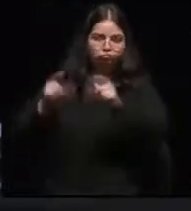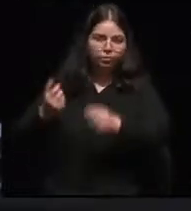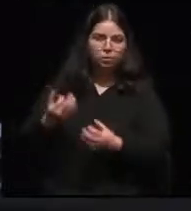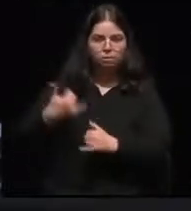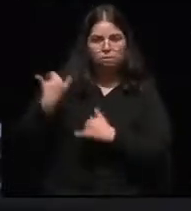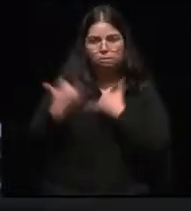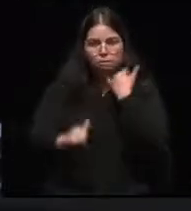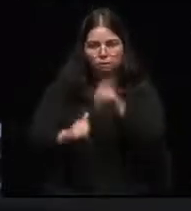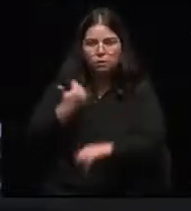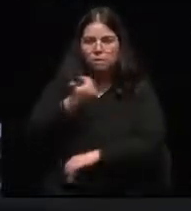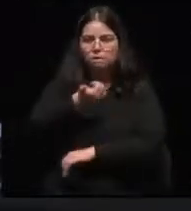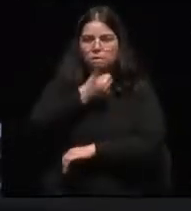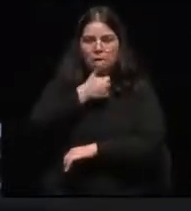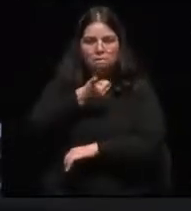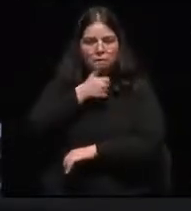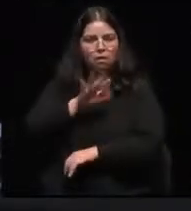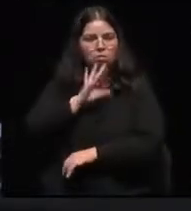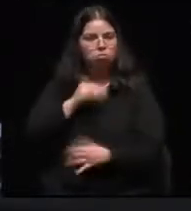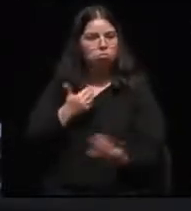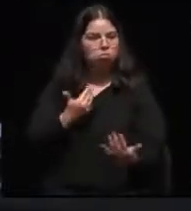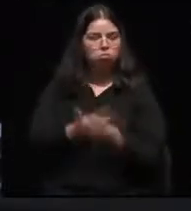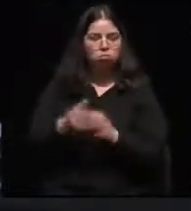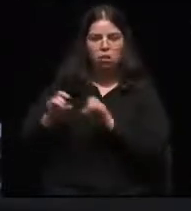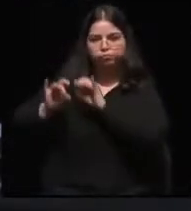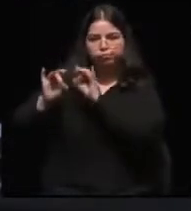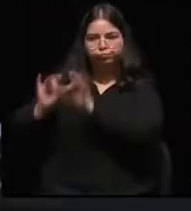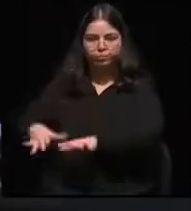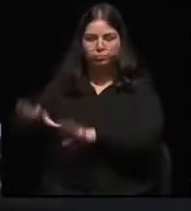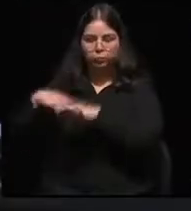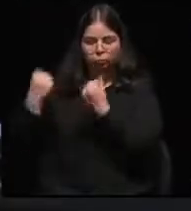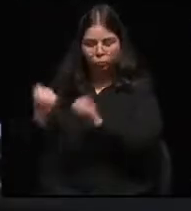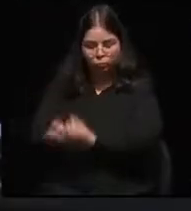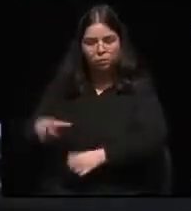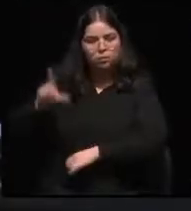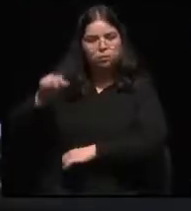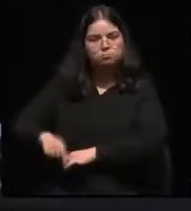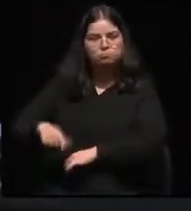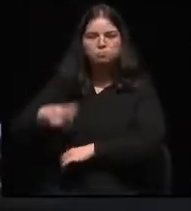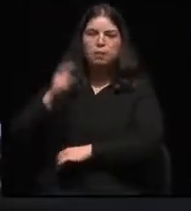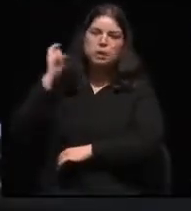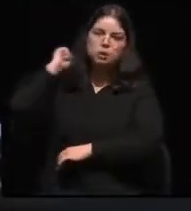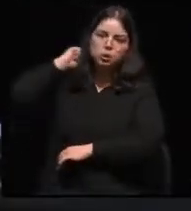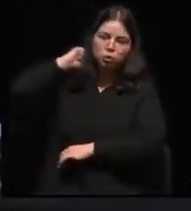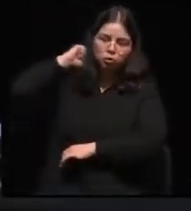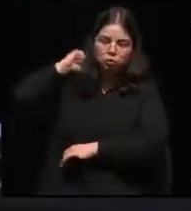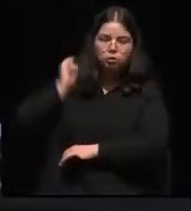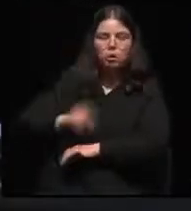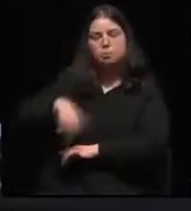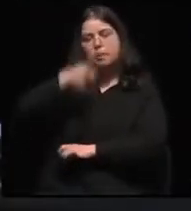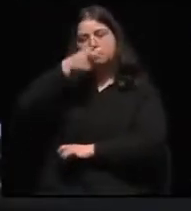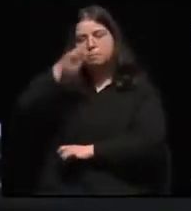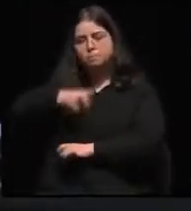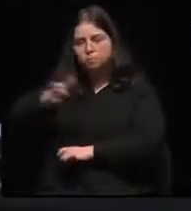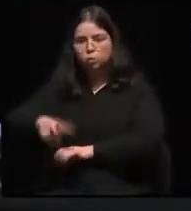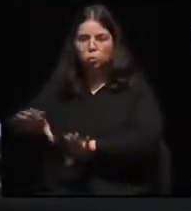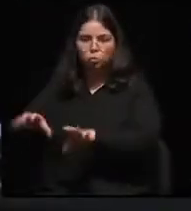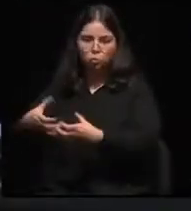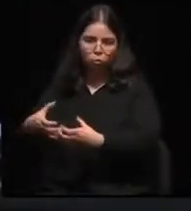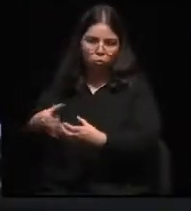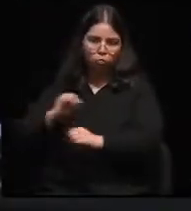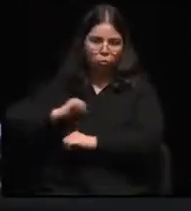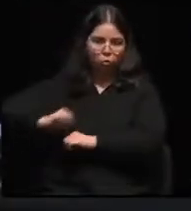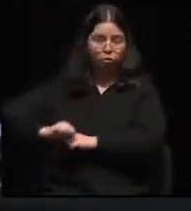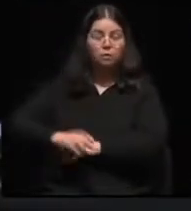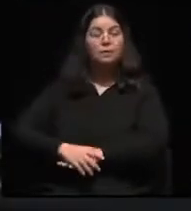violência, que aumenta a exclusão social e a estigmatização de pessoas e ou grupos, deve ser combatida. E é